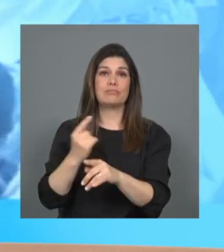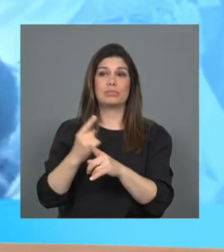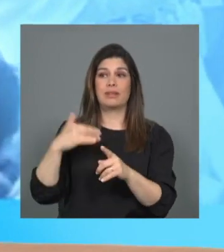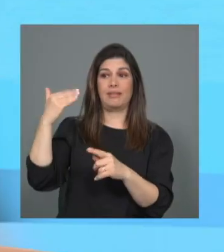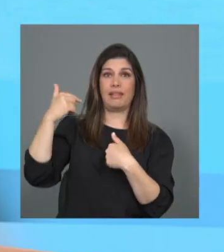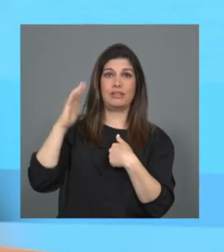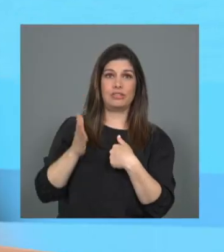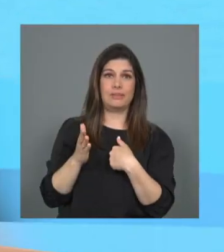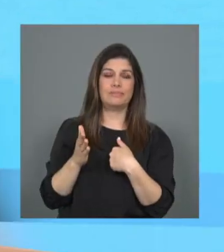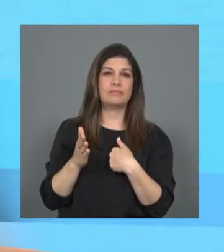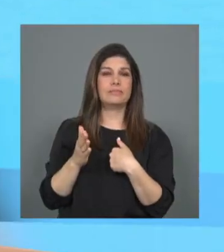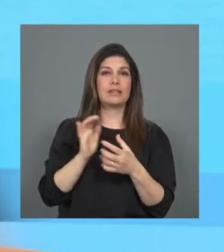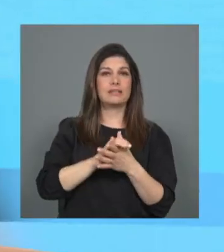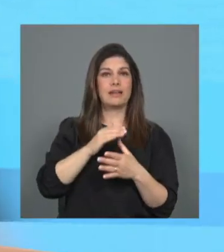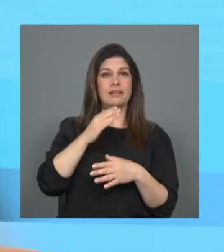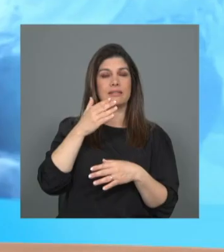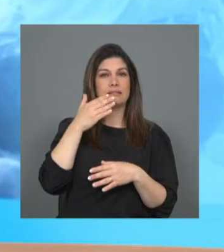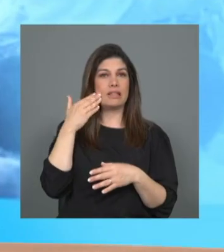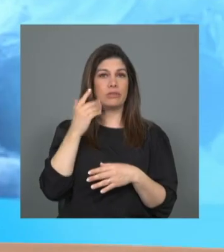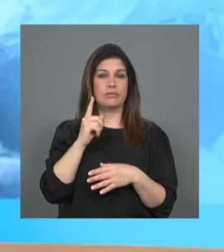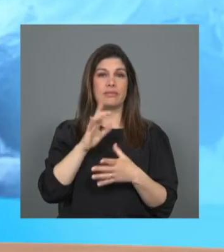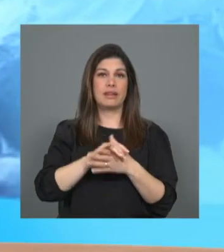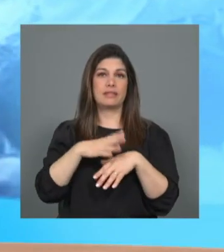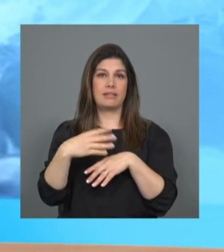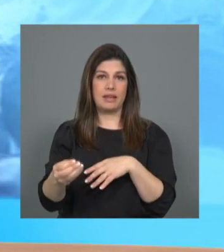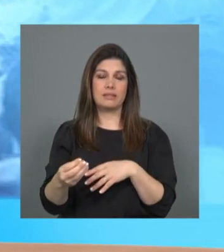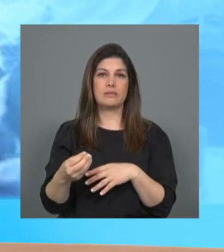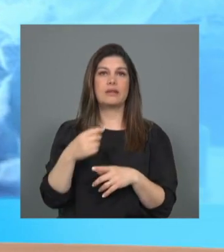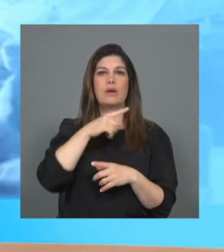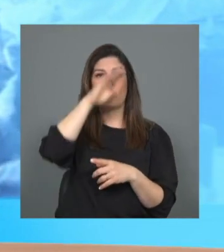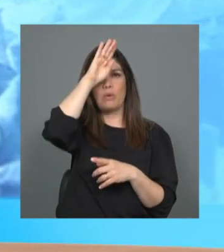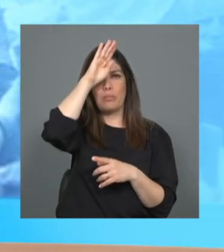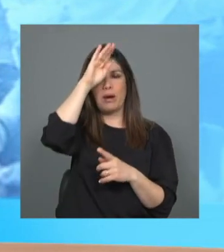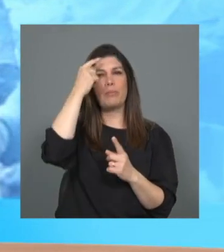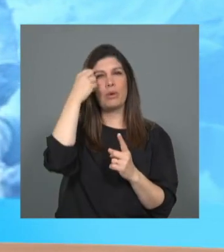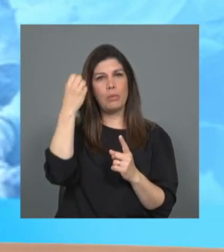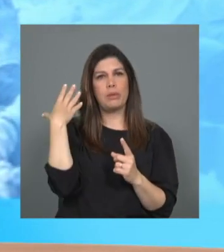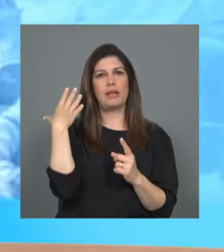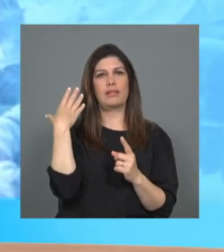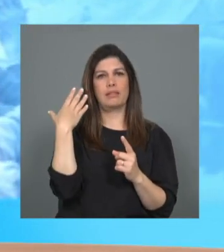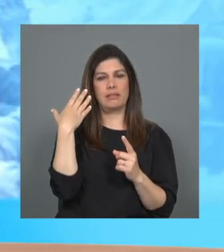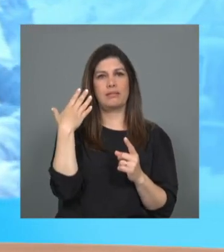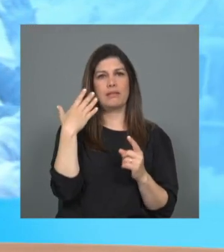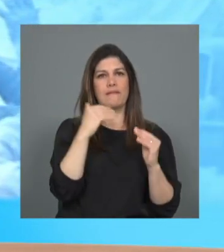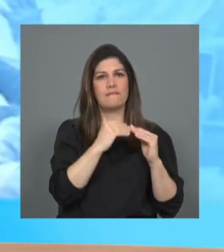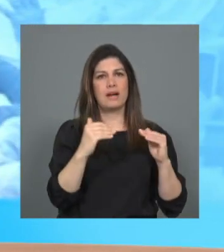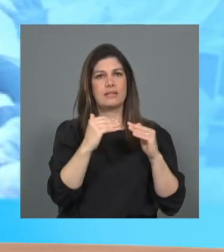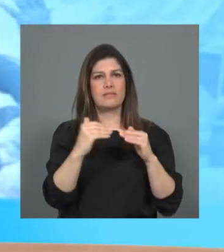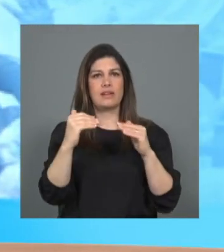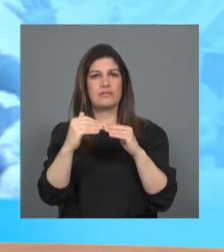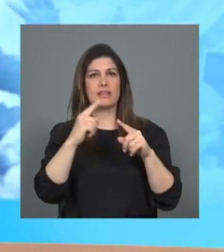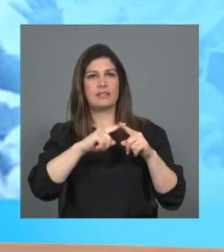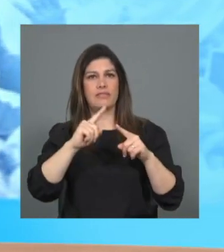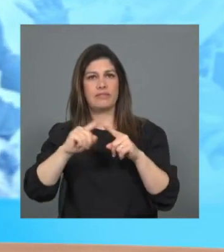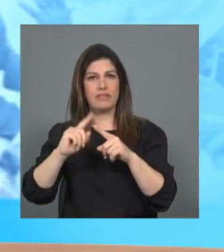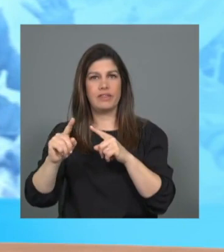habituados. Portanto, o Papa Francisco compreende a importância destes momentos todos e fala pensando nestes momentos todos. Não